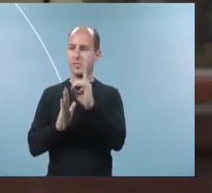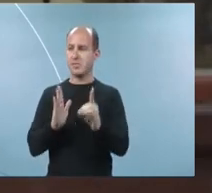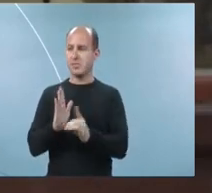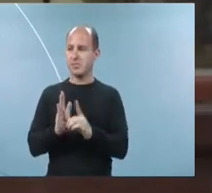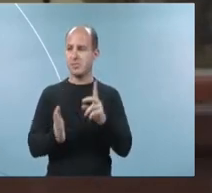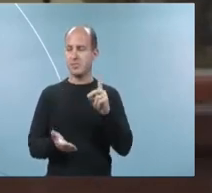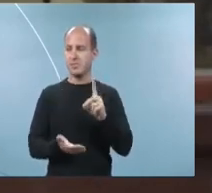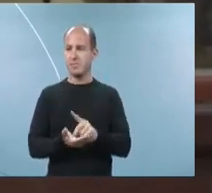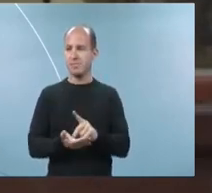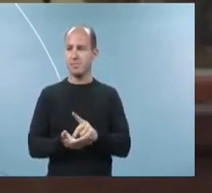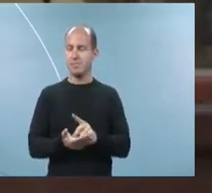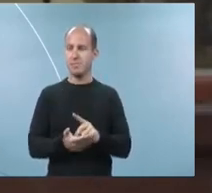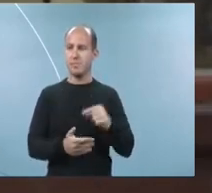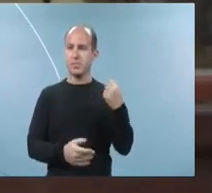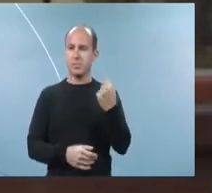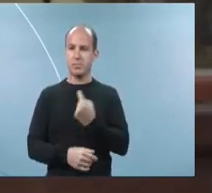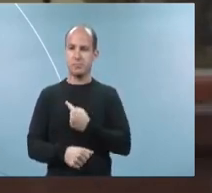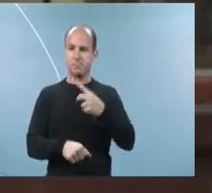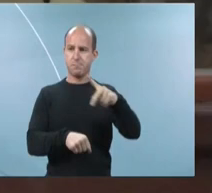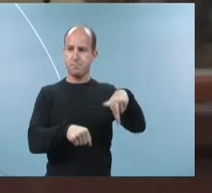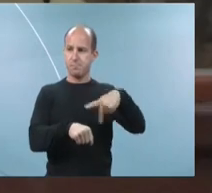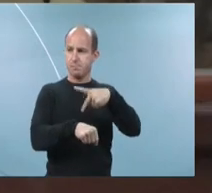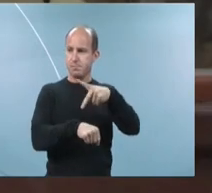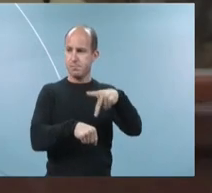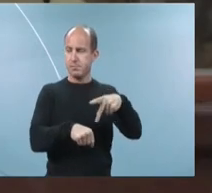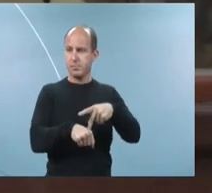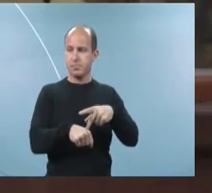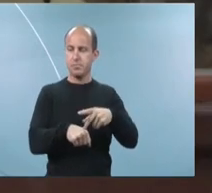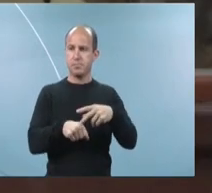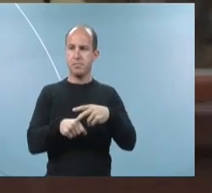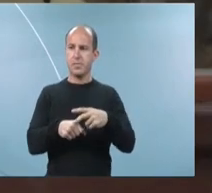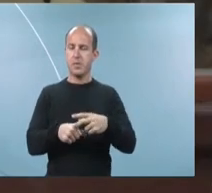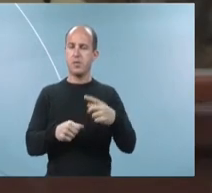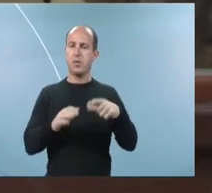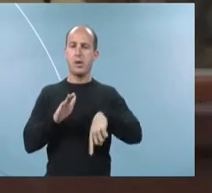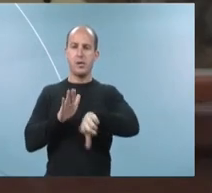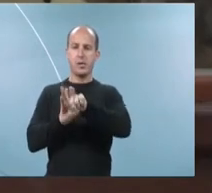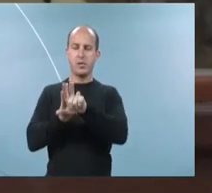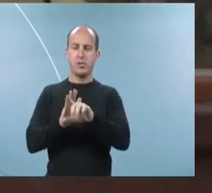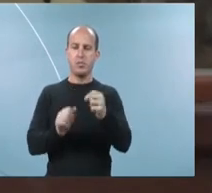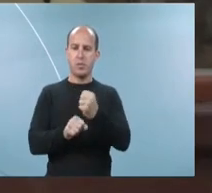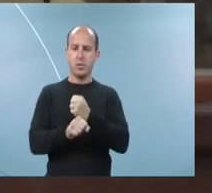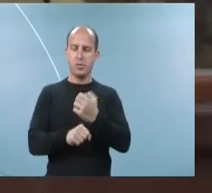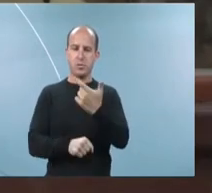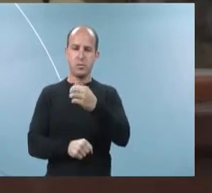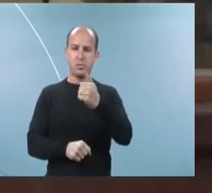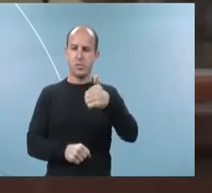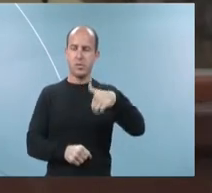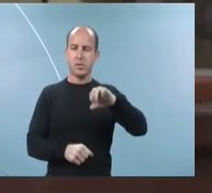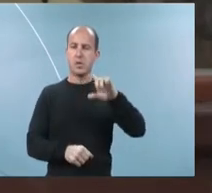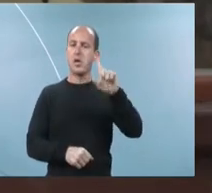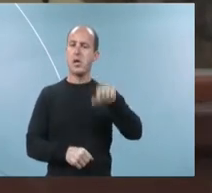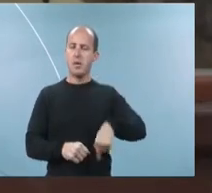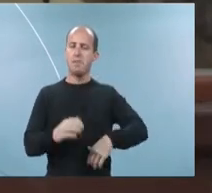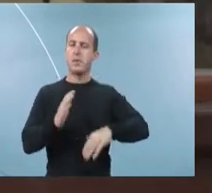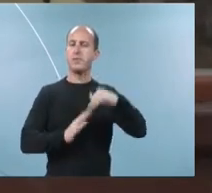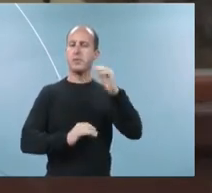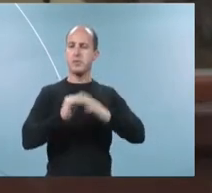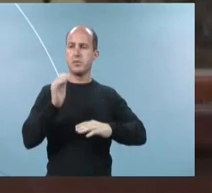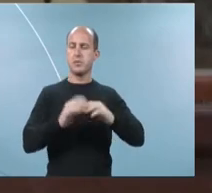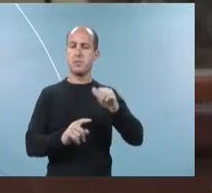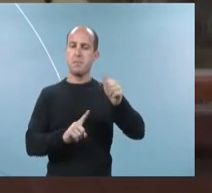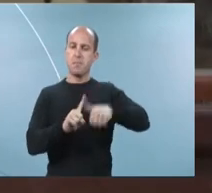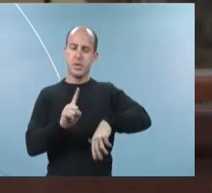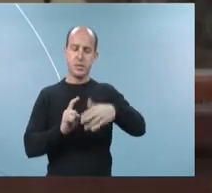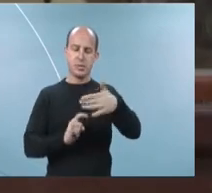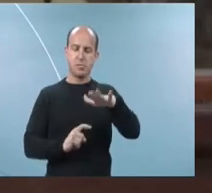verdadeiro. Aqui em nosso país, com a regulamentação, no ano 2015, passou a ser profissão. Mês de